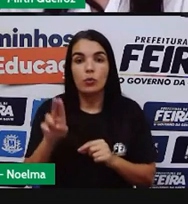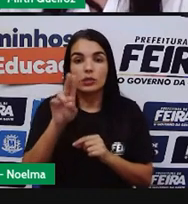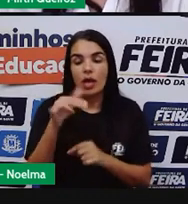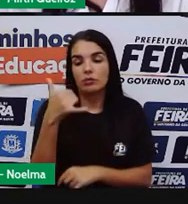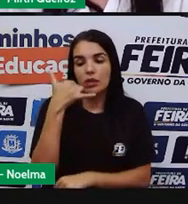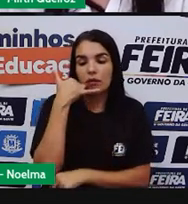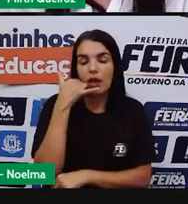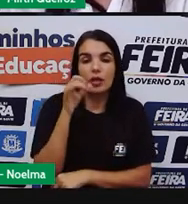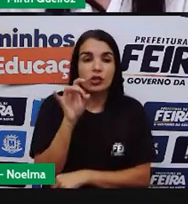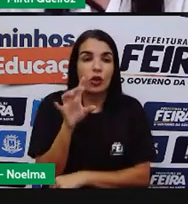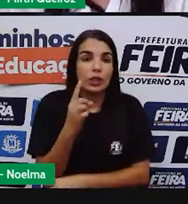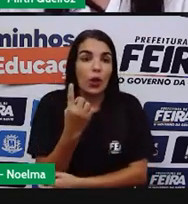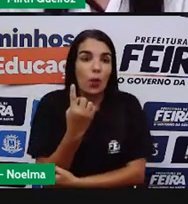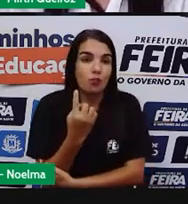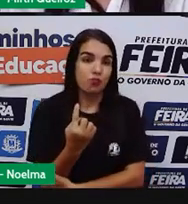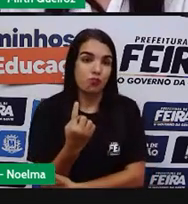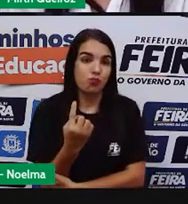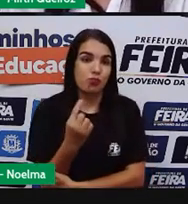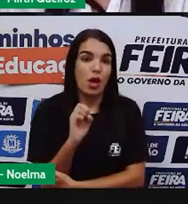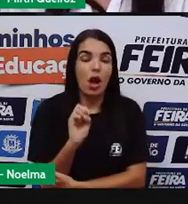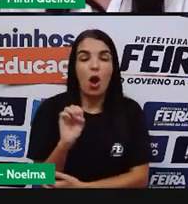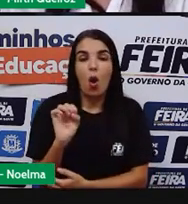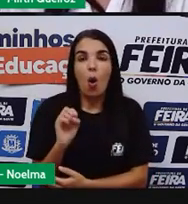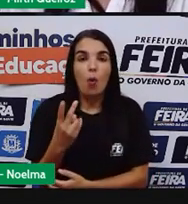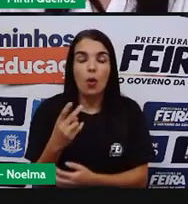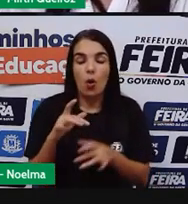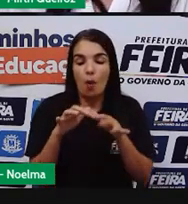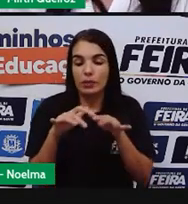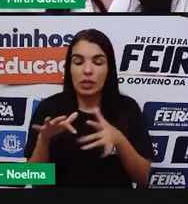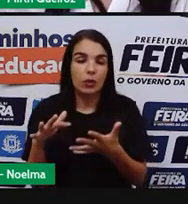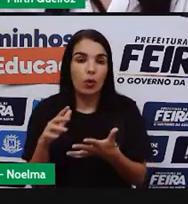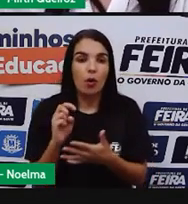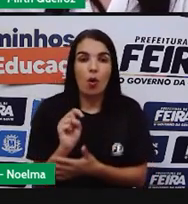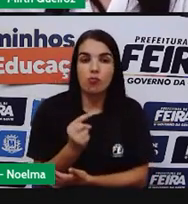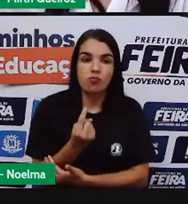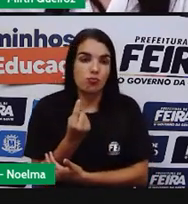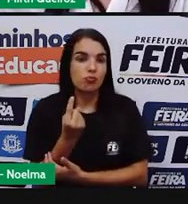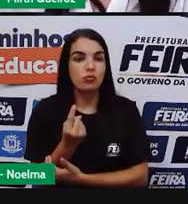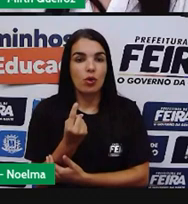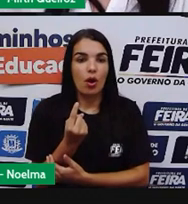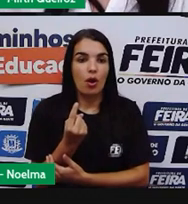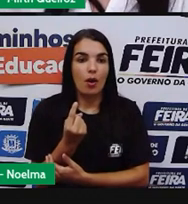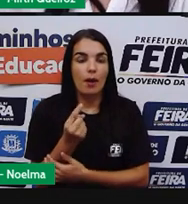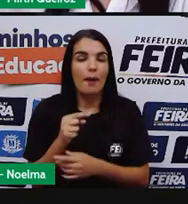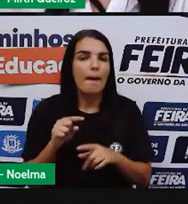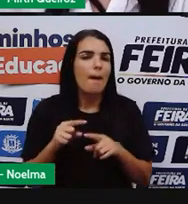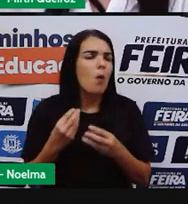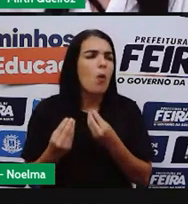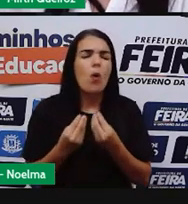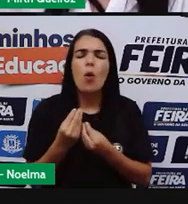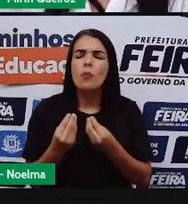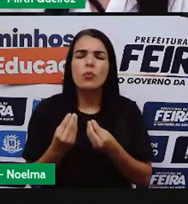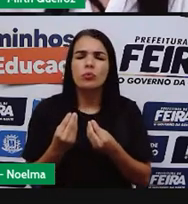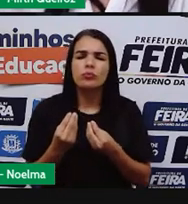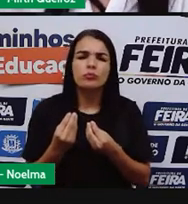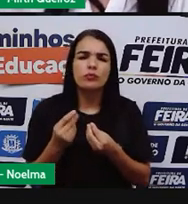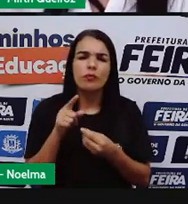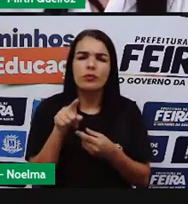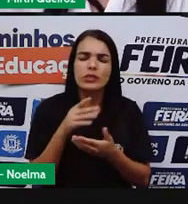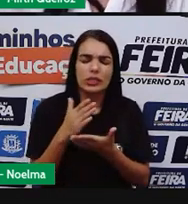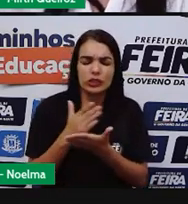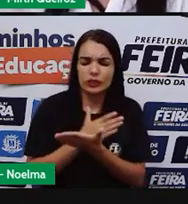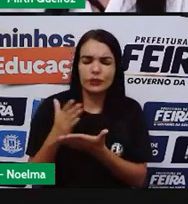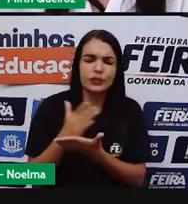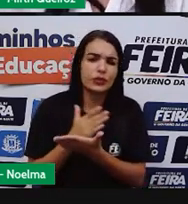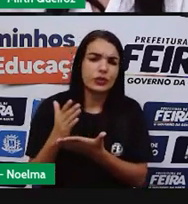um só, ou um computador, um tablet, que também era um só, e todos teriam aula. E como é que foi essa experiência aí com